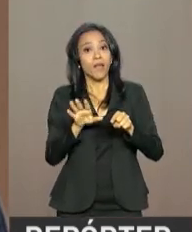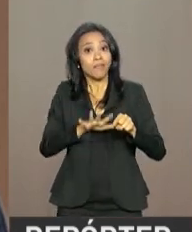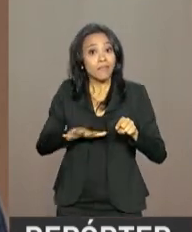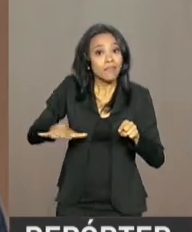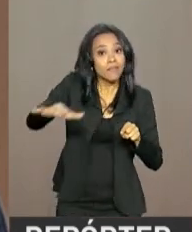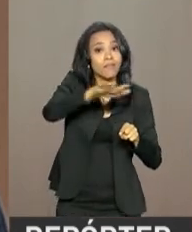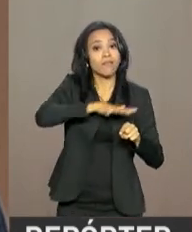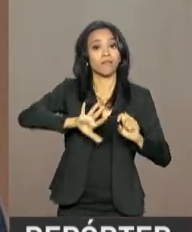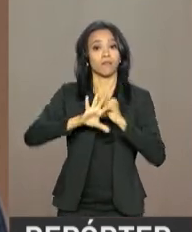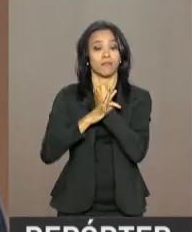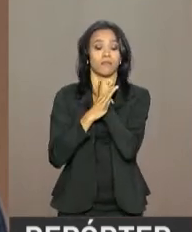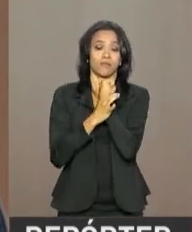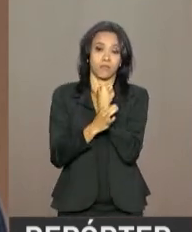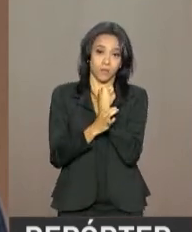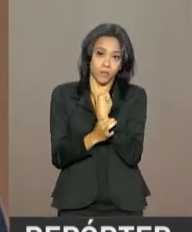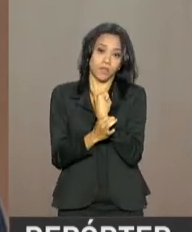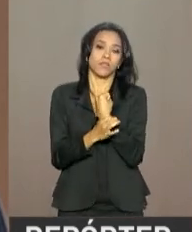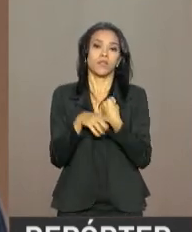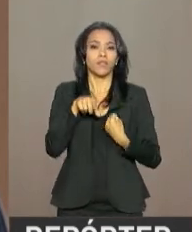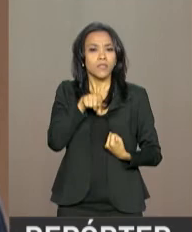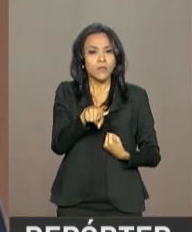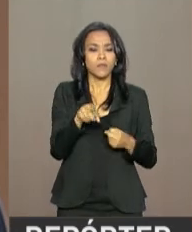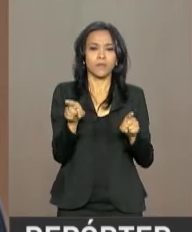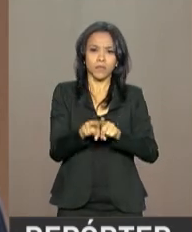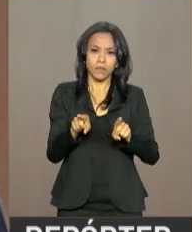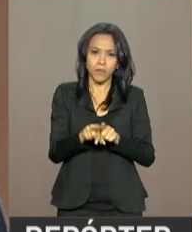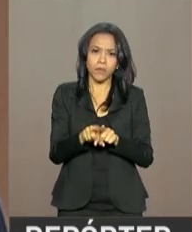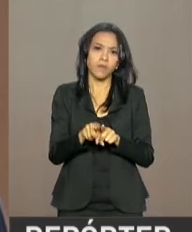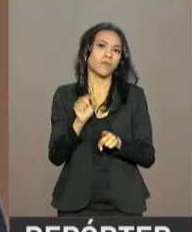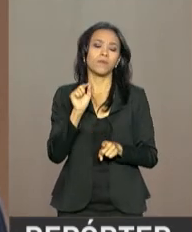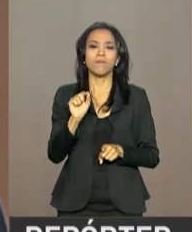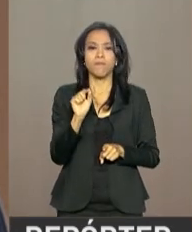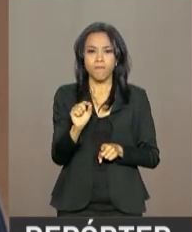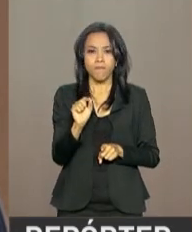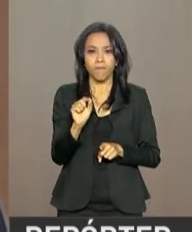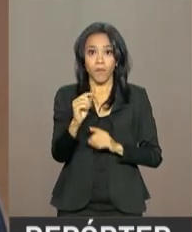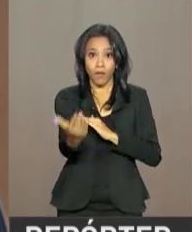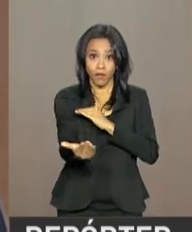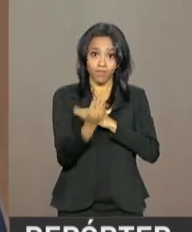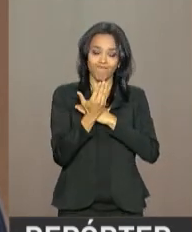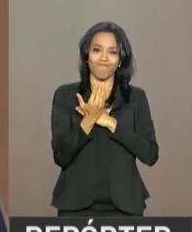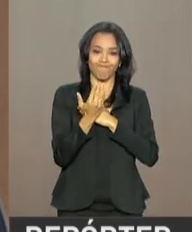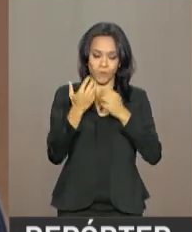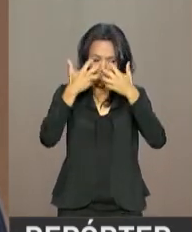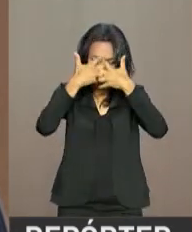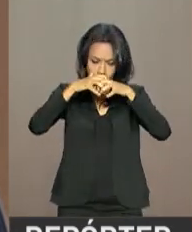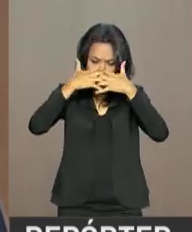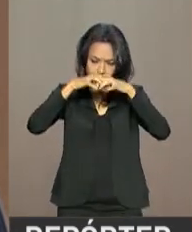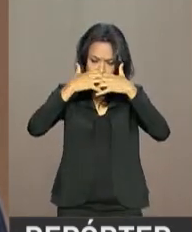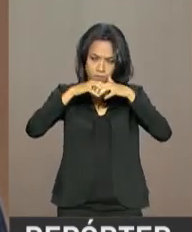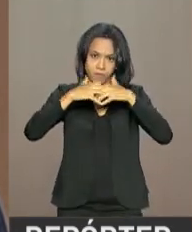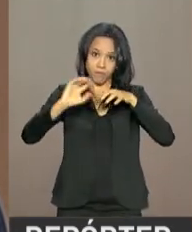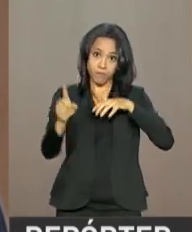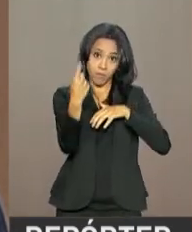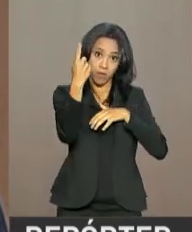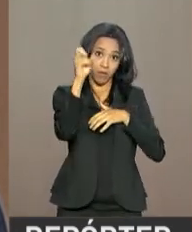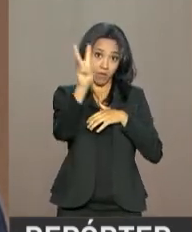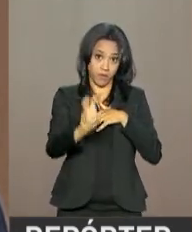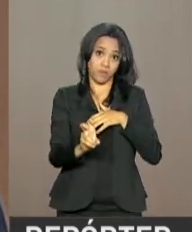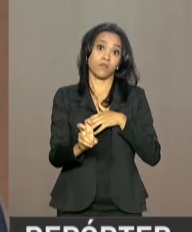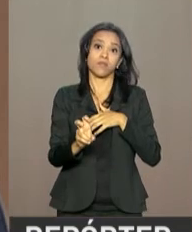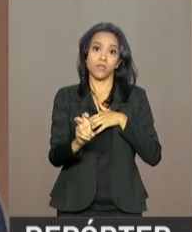de segurança possibilitando inclusive a o desenvolvimento pela primeira vez